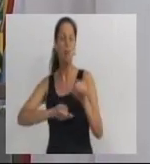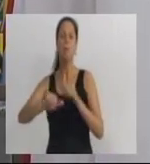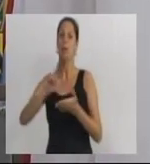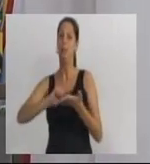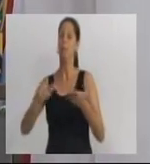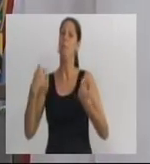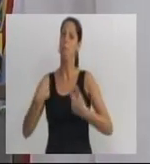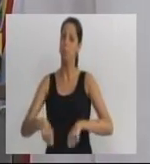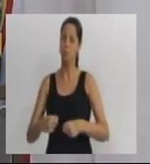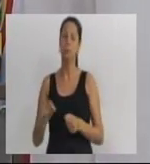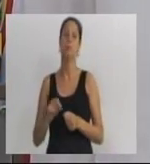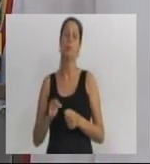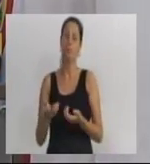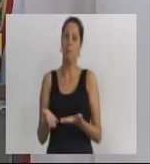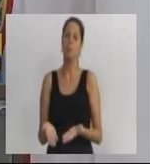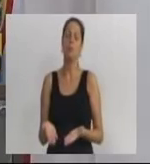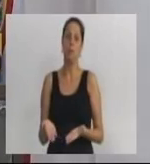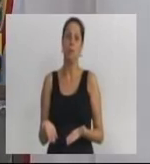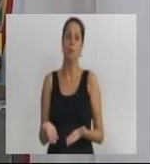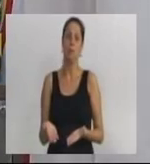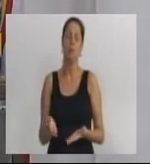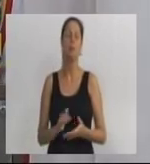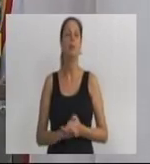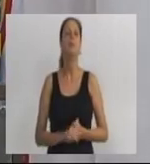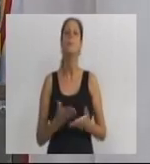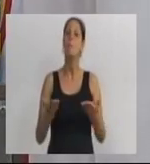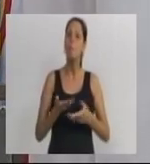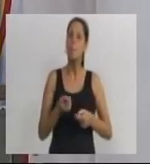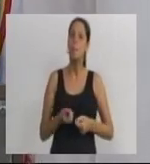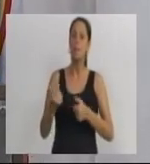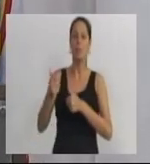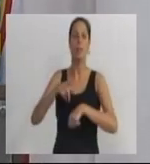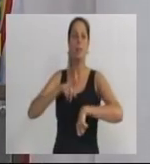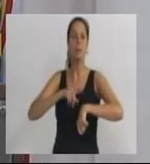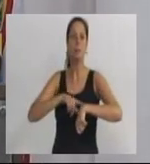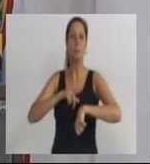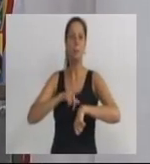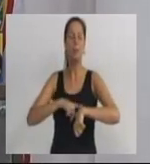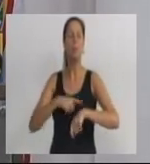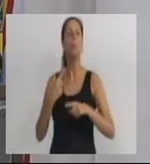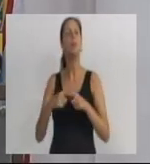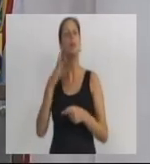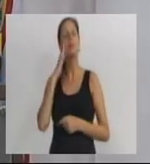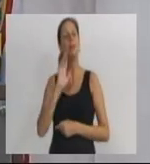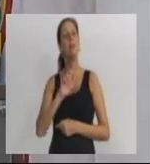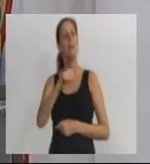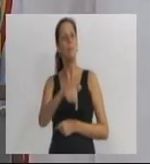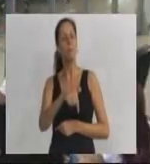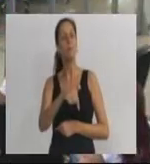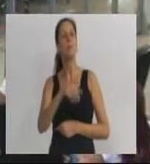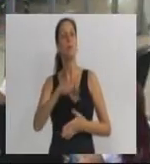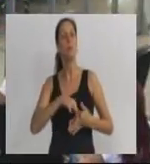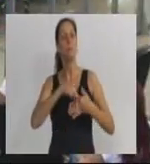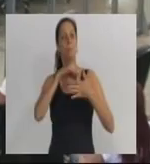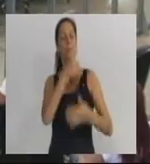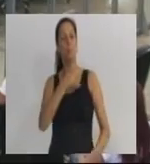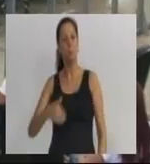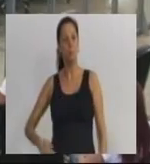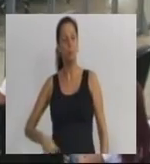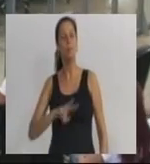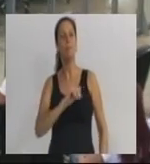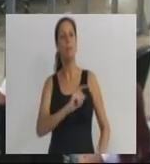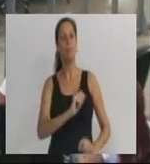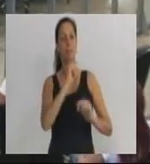Concedo, vereador, concedo uma parte, até porque sei que depois o meu líder do governo vai me ceder aí uns 2 minutos para me poder concluir. Com a palavra em